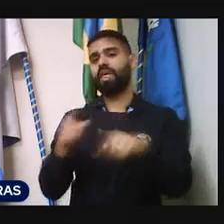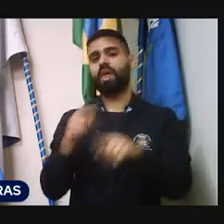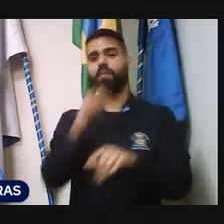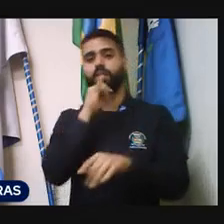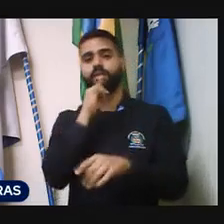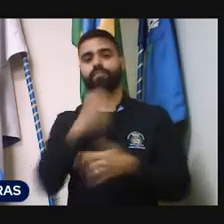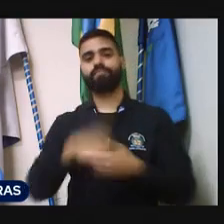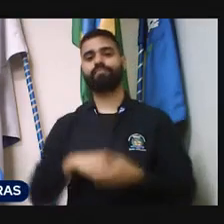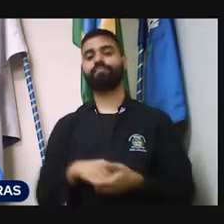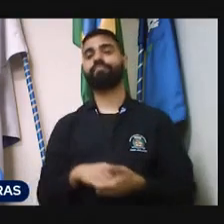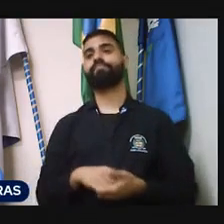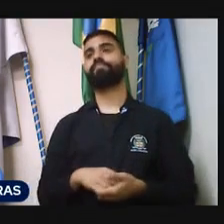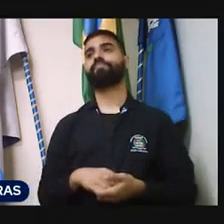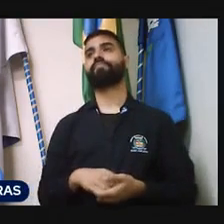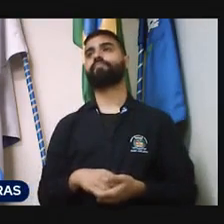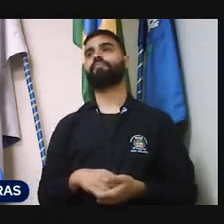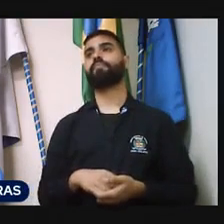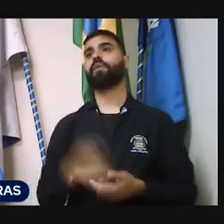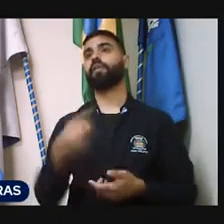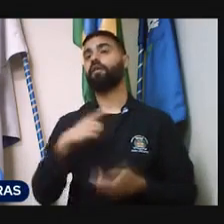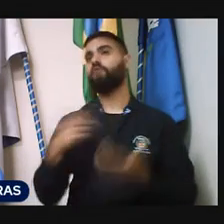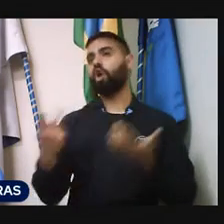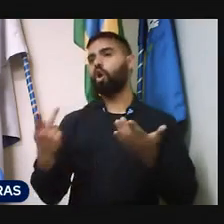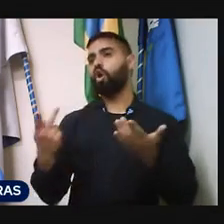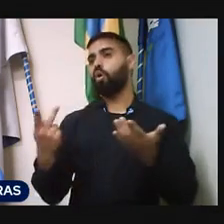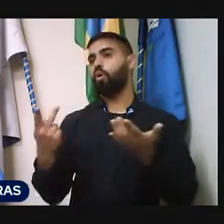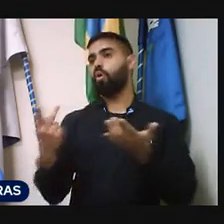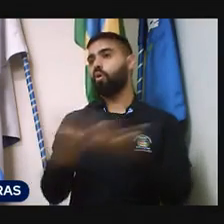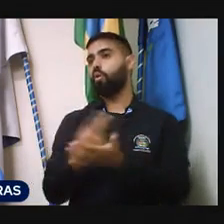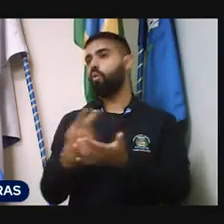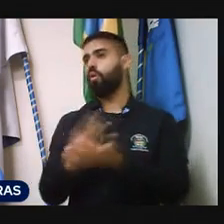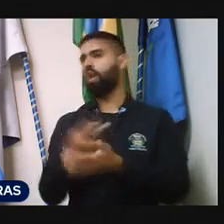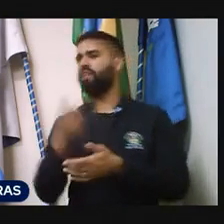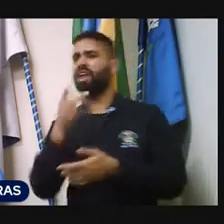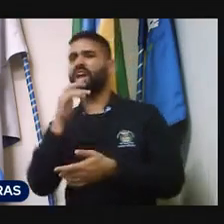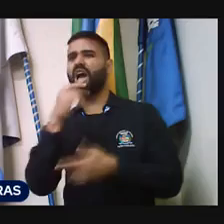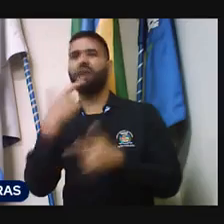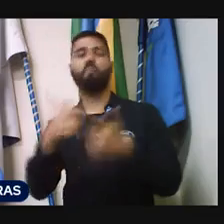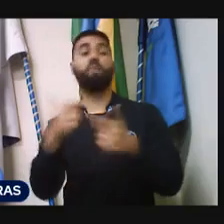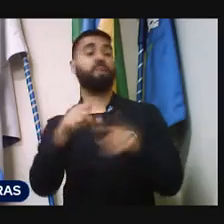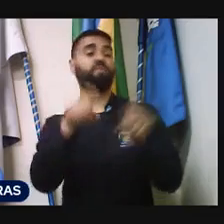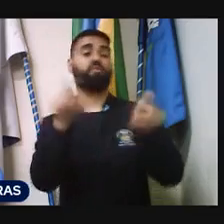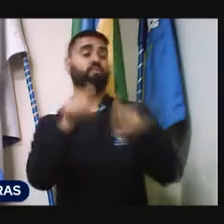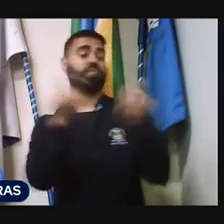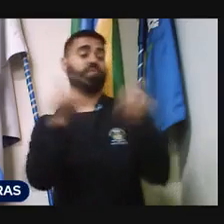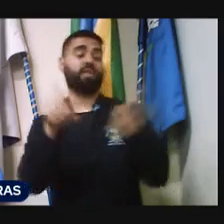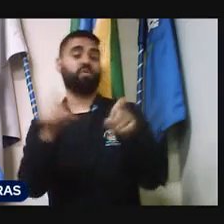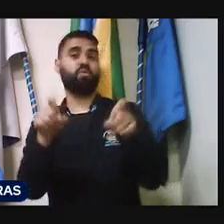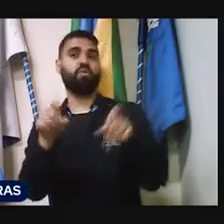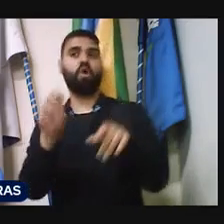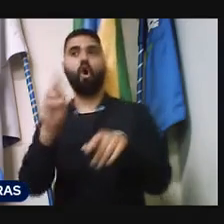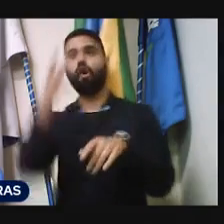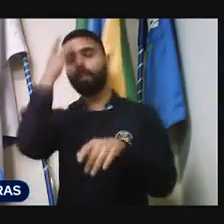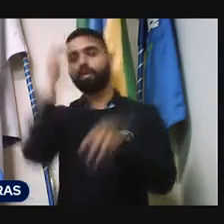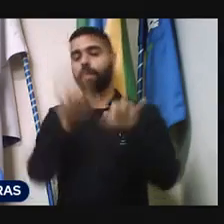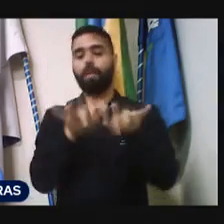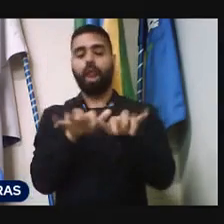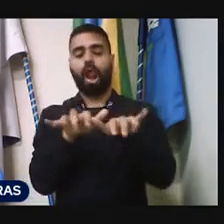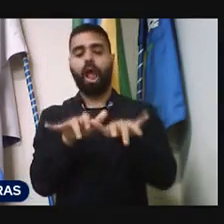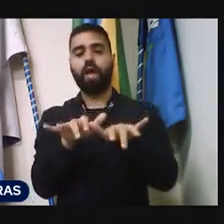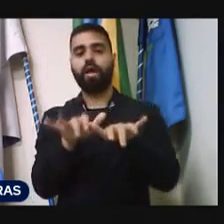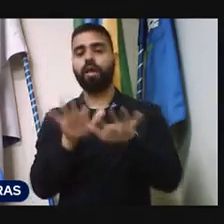mais uma vez um erro sendo delegado Talvez um computador Talvez alguém digitou